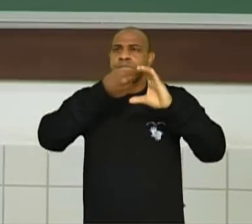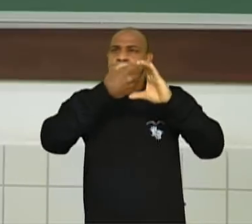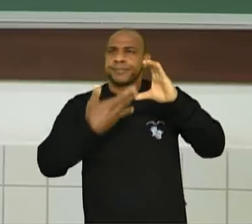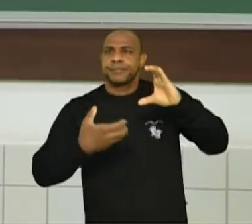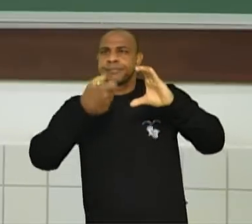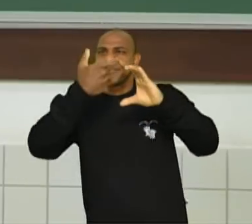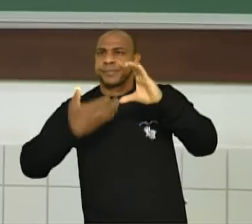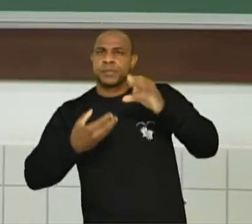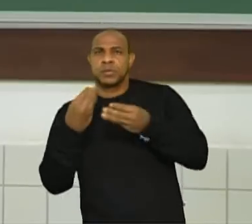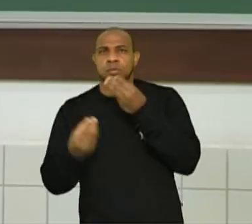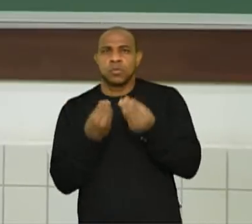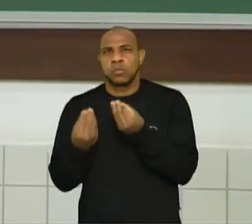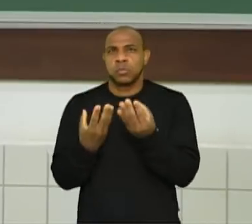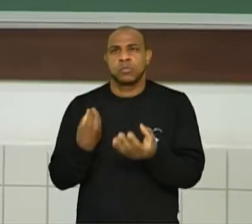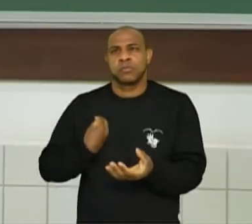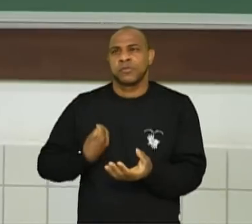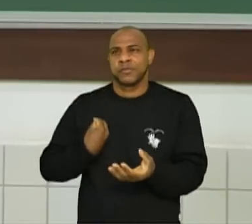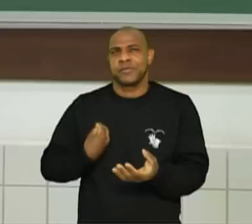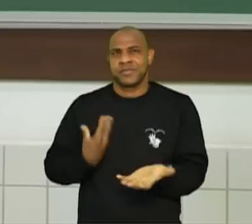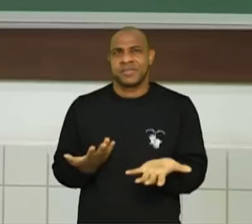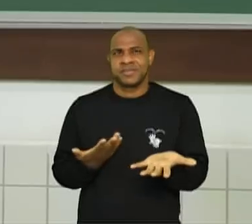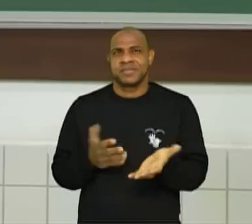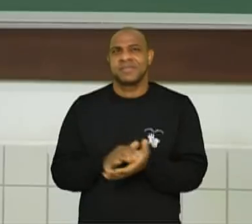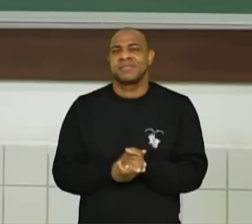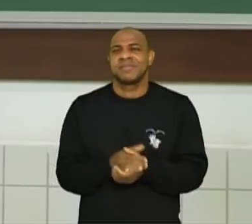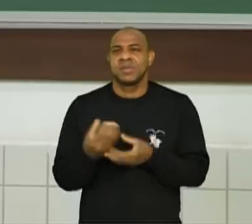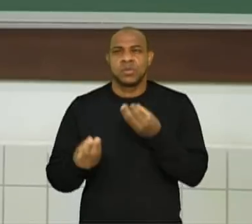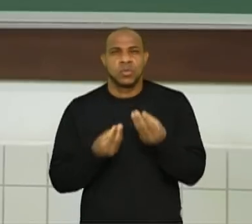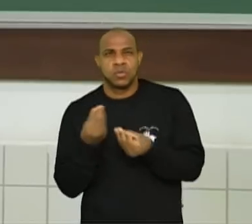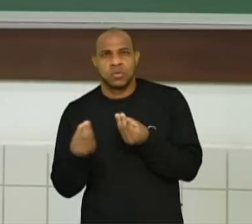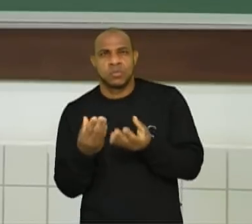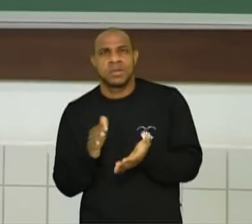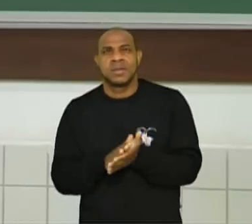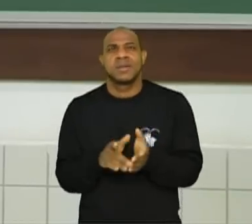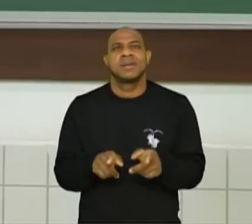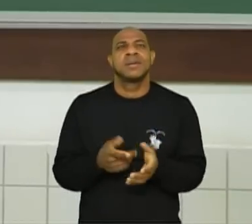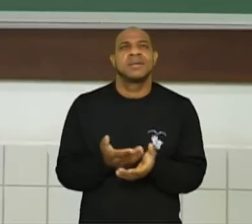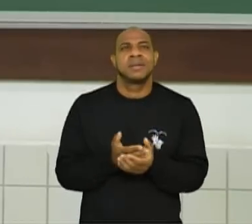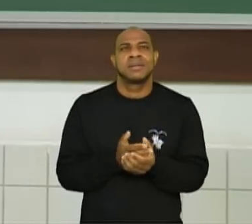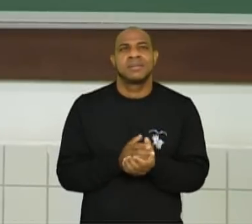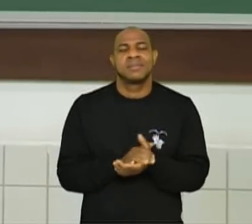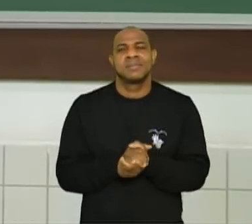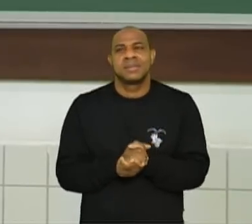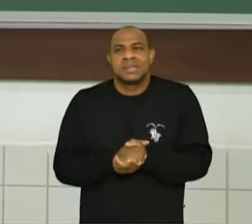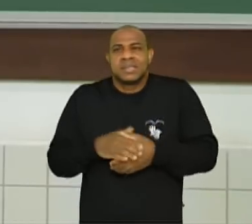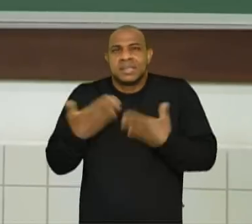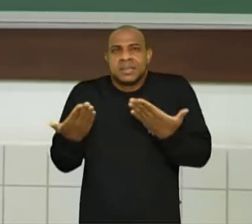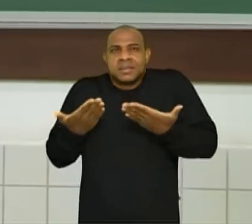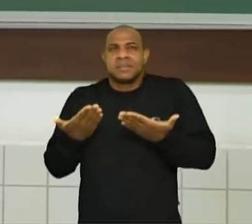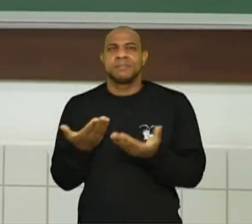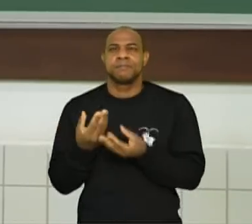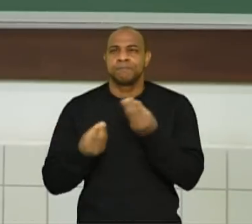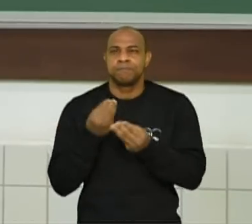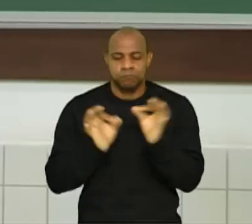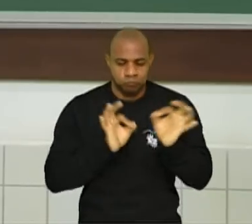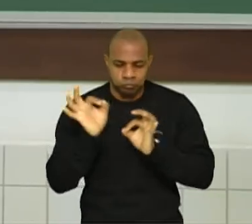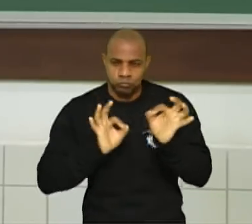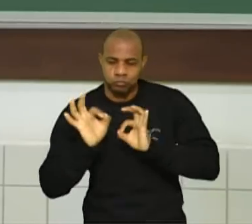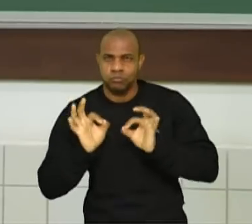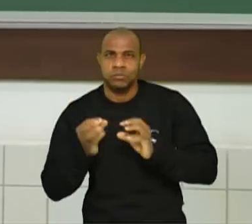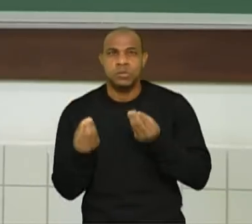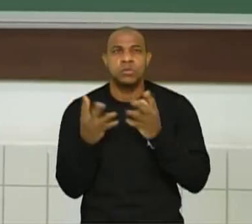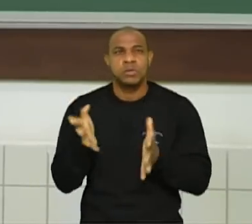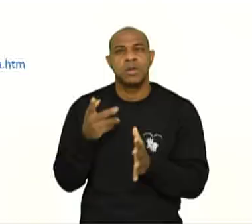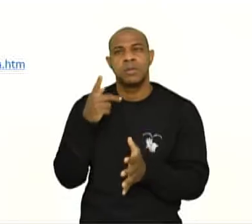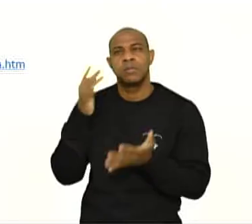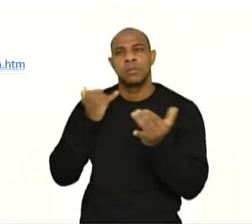de que maneira, né? Desde da menor forma até a forma macro, né? A maior forma possível, né? E vocês já viram